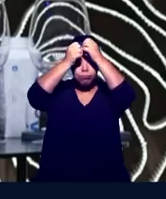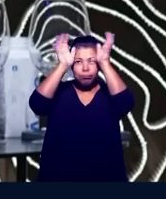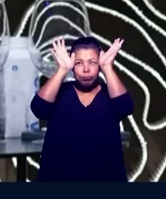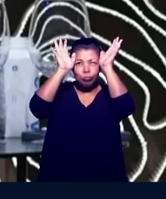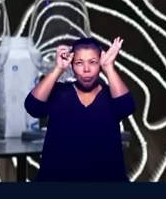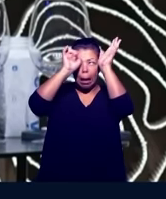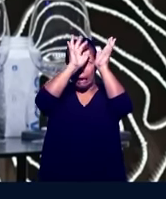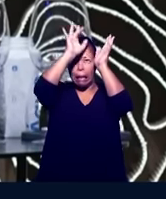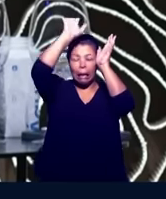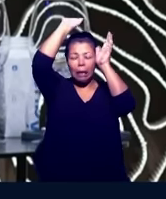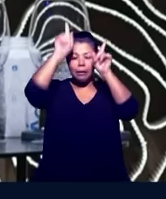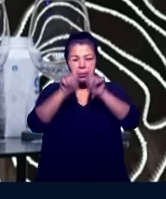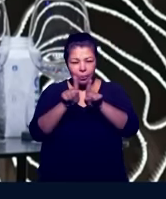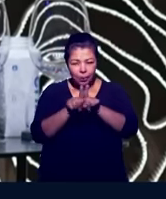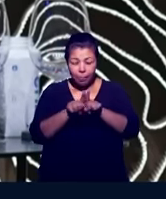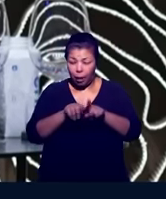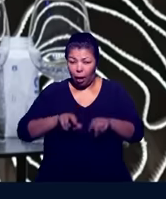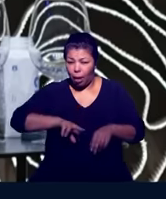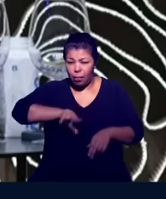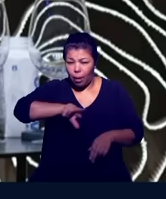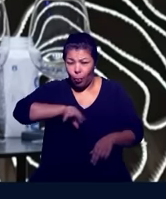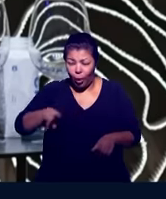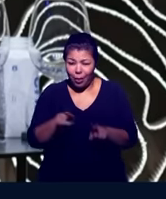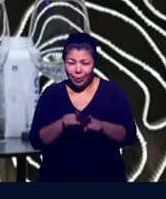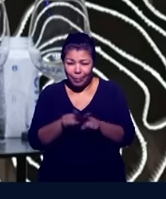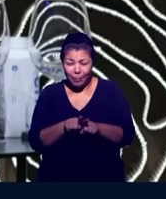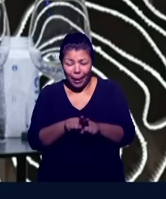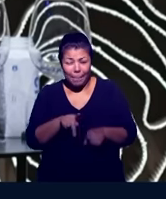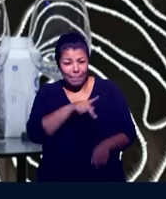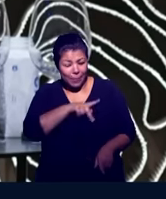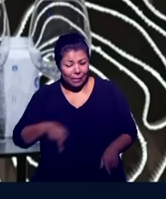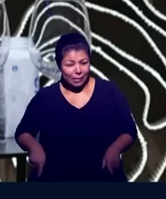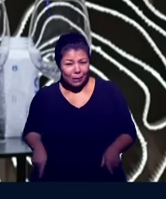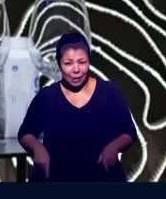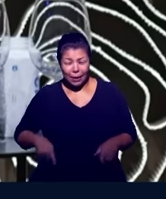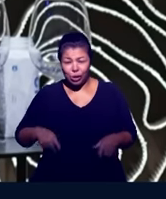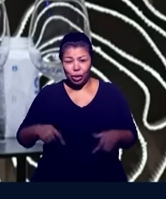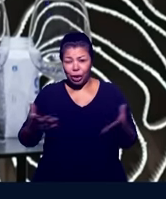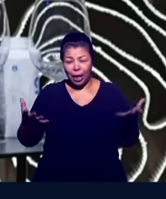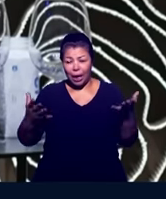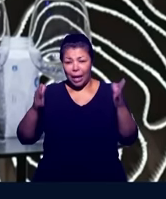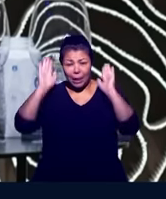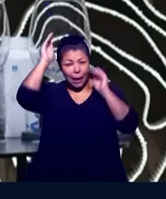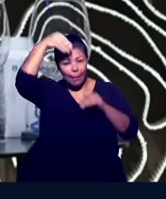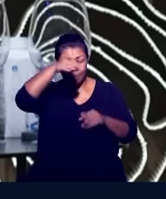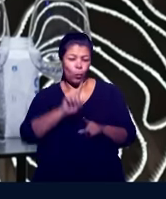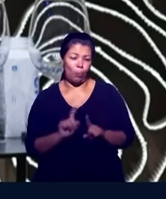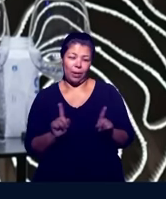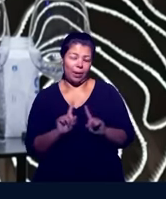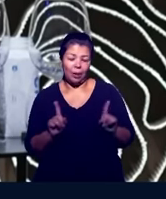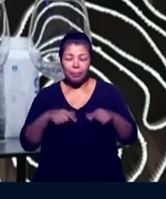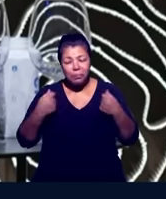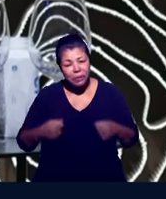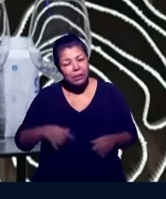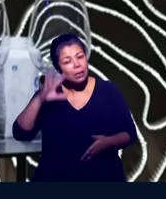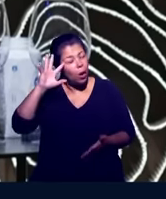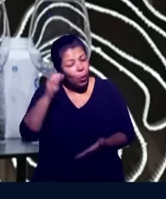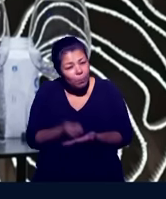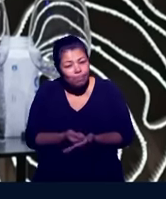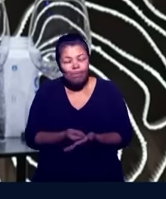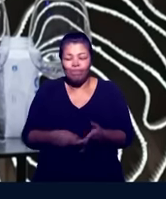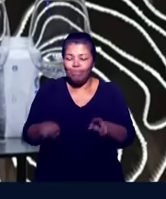da República resultado fiscal é um trabalho de parceria é um trabalho que o judiciário tem que entender a repercussão das suas